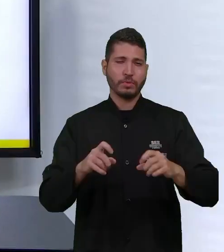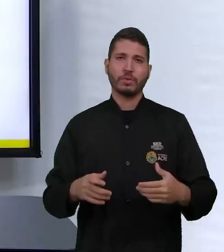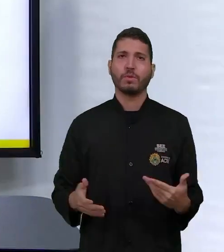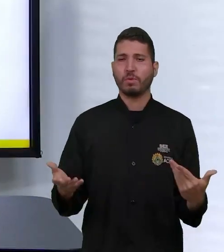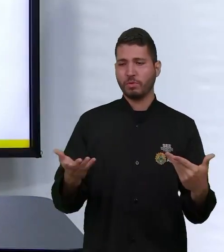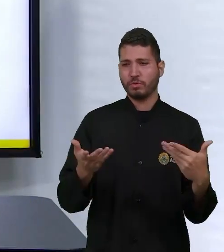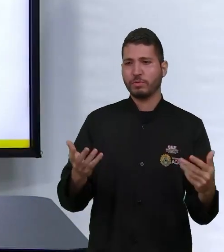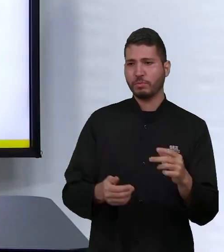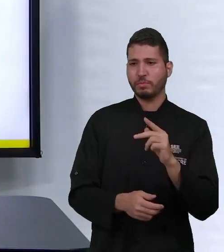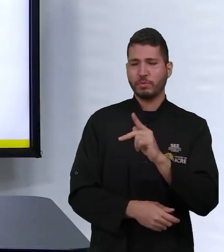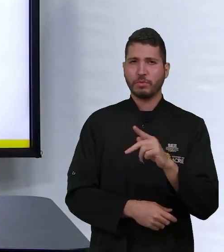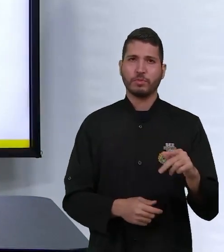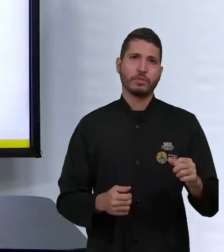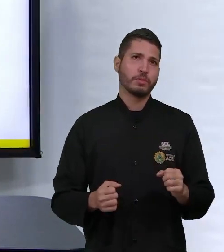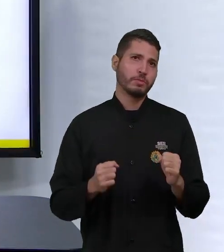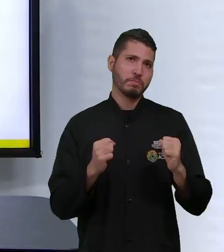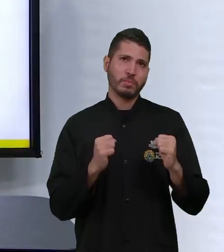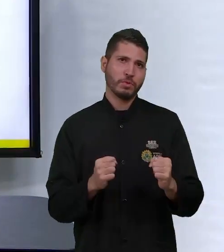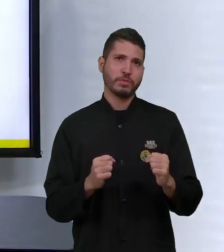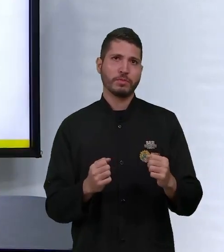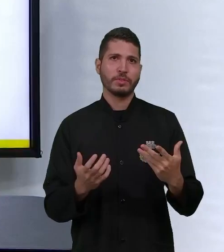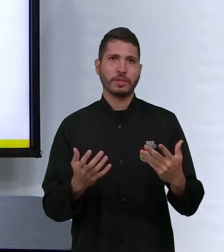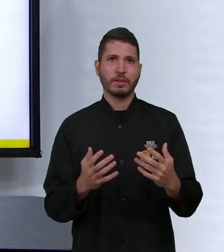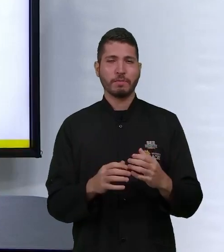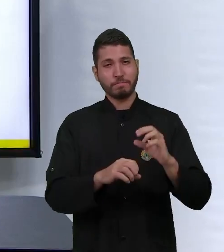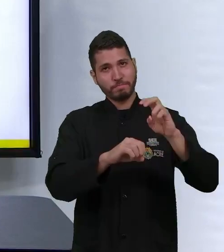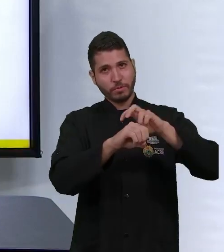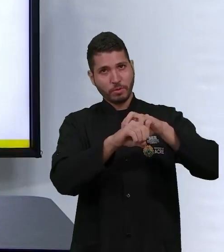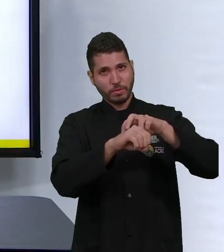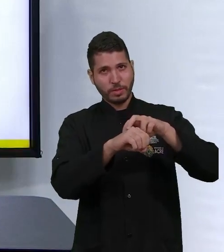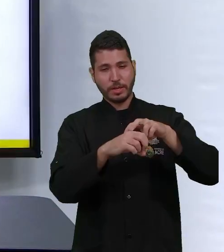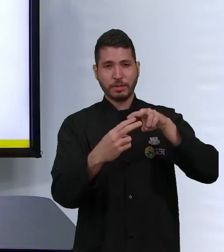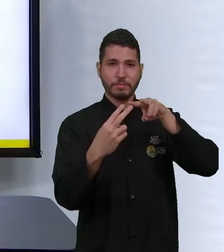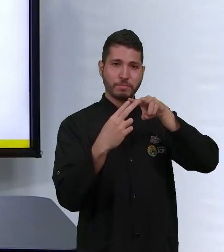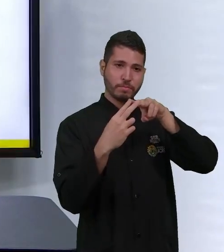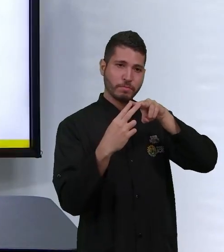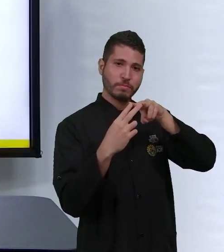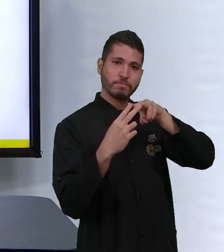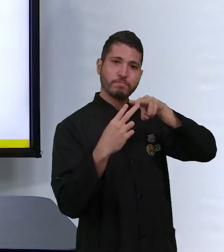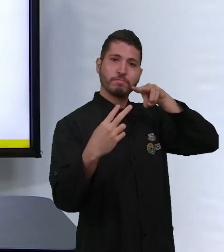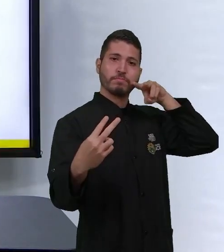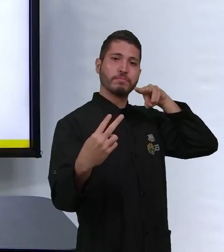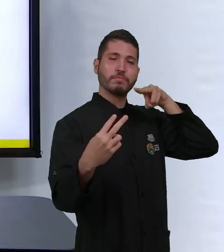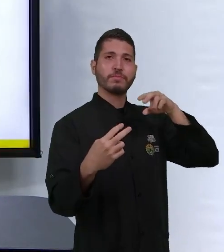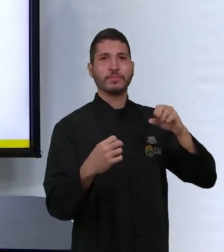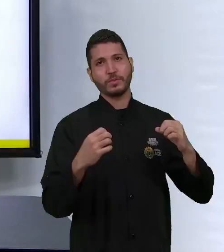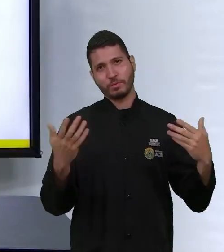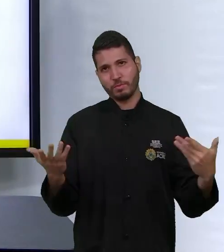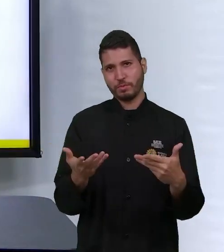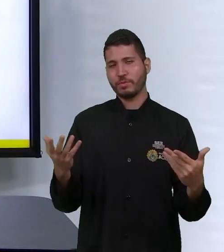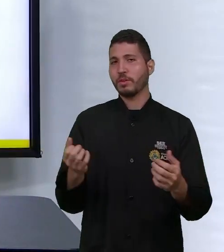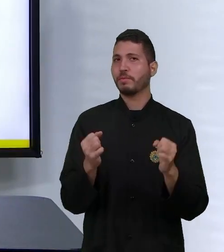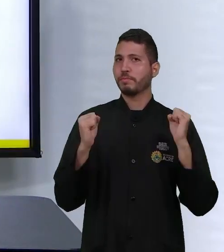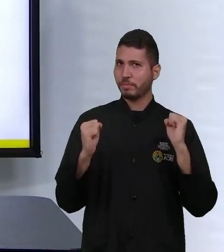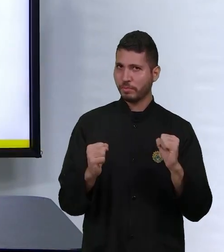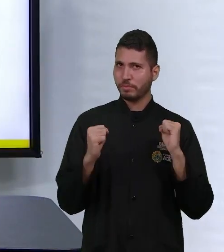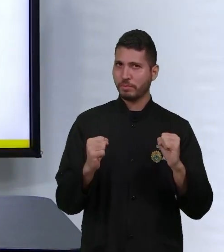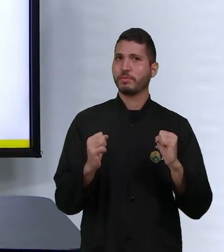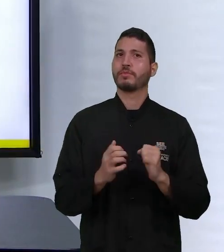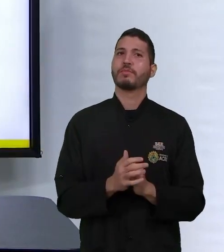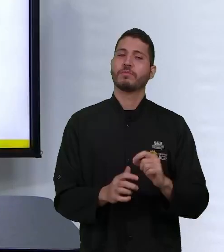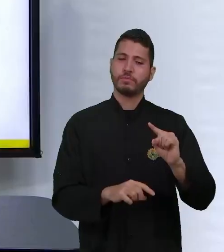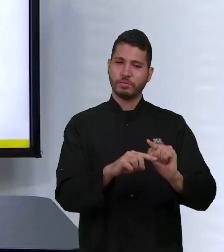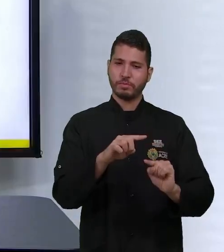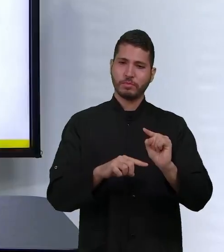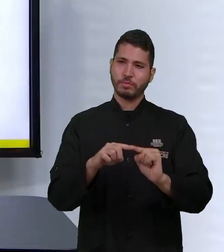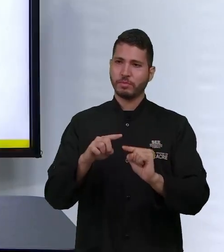com você online, você aí na sua casa faz. Né? Essa aula que vocês estão assistindo aqui, com os equipamentos que o professor está utilizando nessa sala, nem